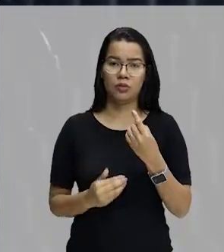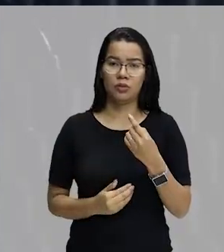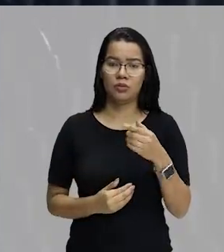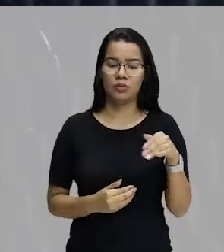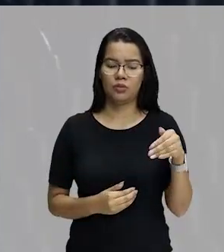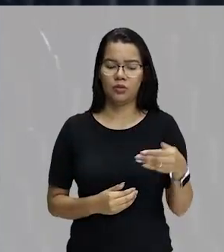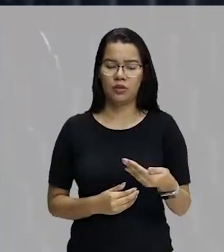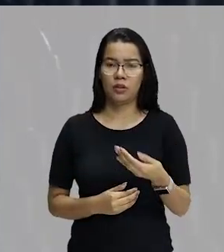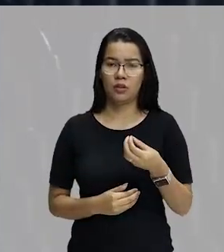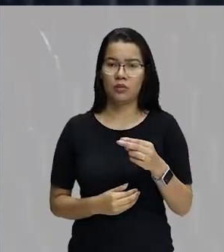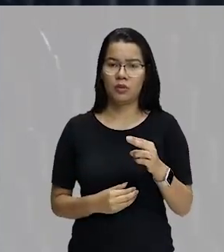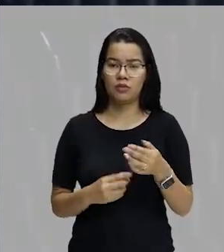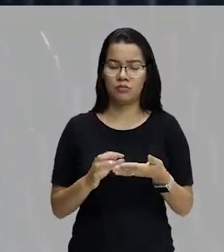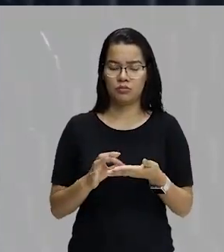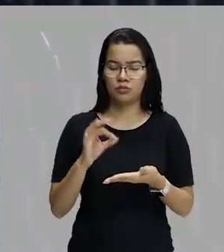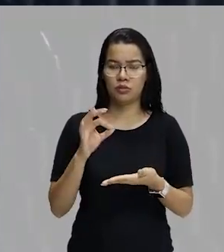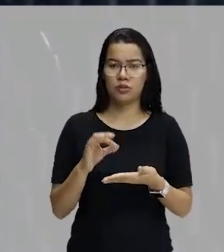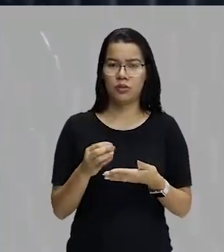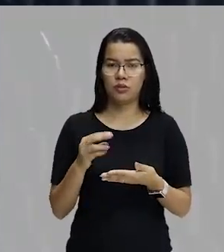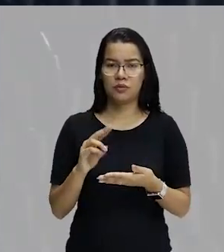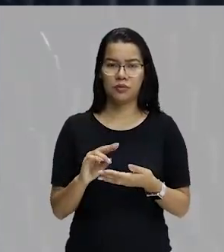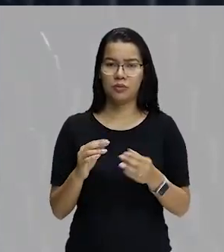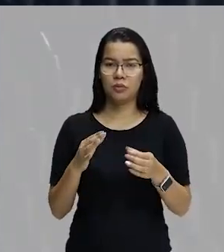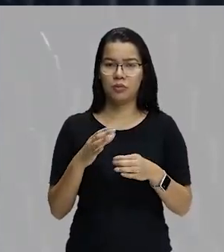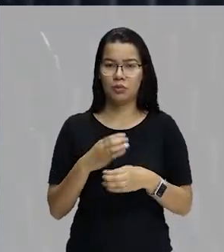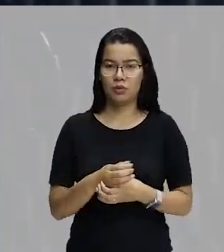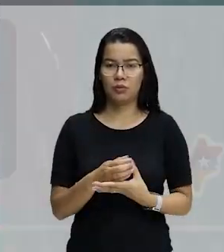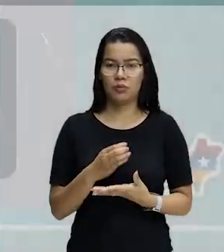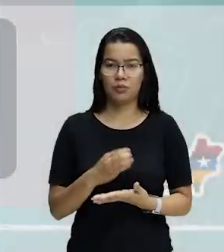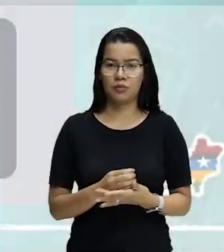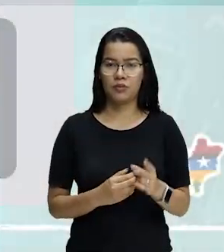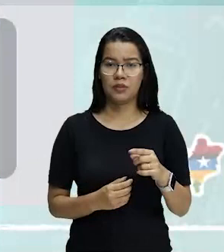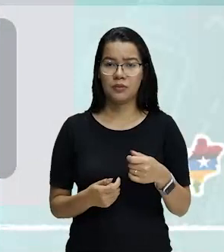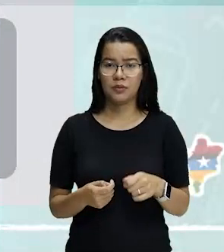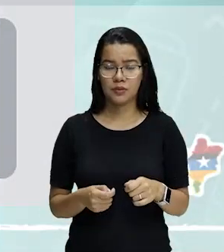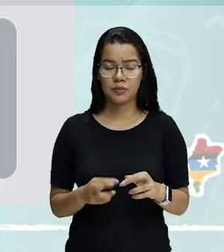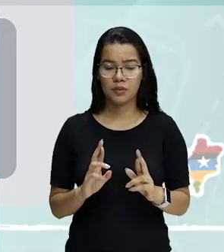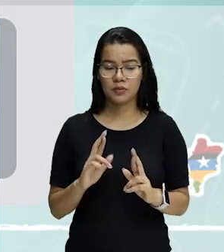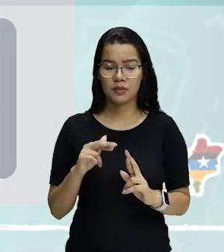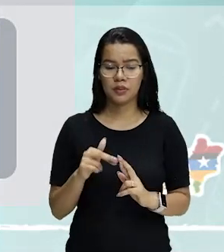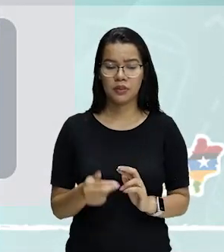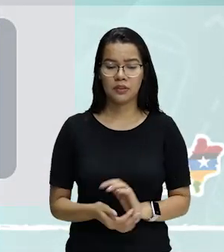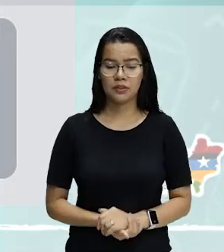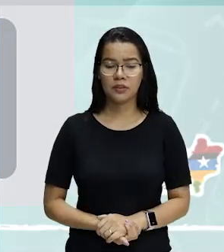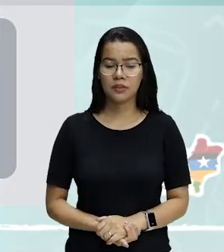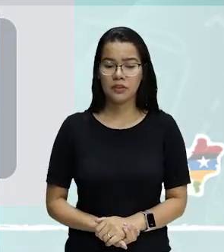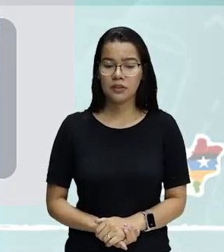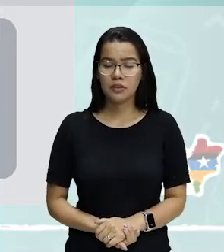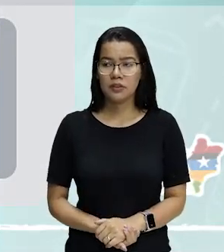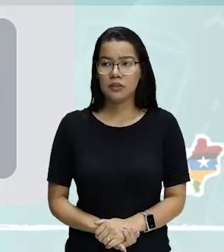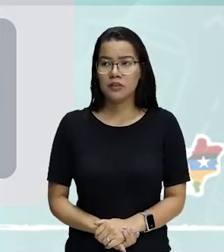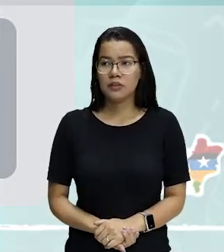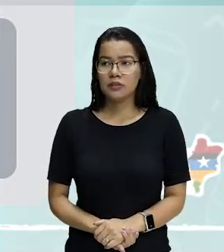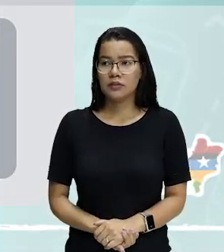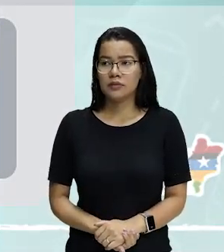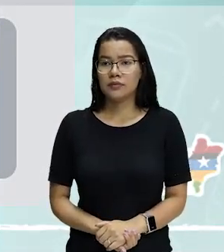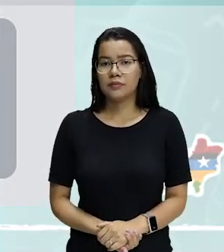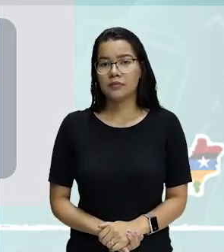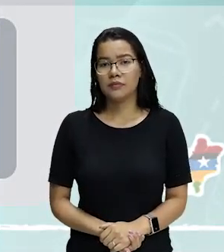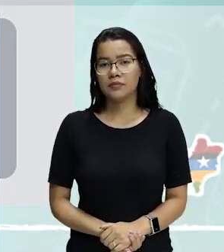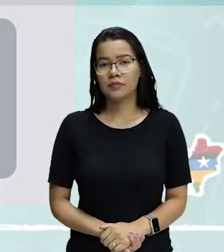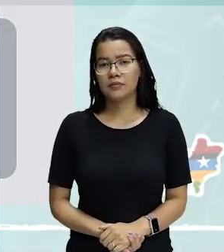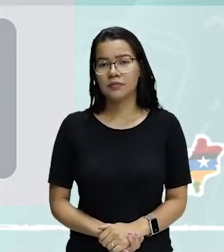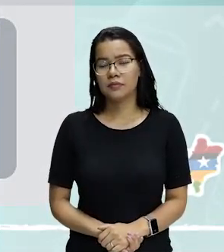açúcar, uma xícara de açúcar, um copo de açúcar. Você precisa de uma referência. How far? Qual a distância?